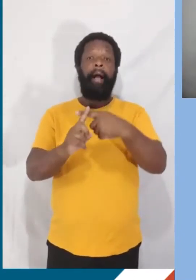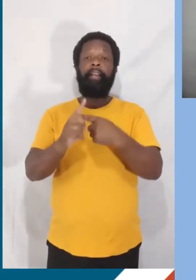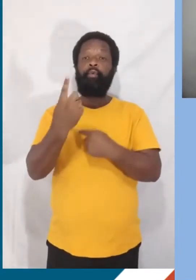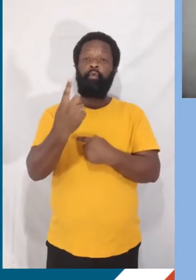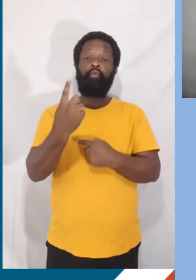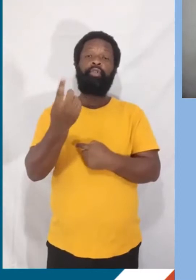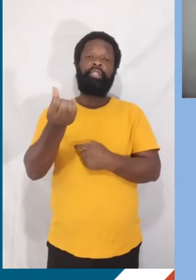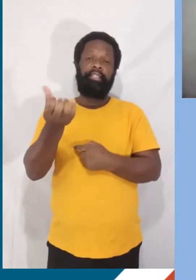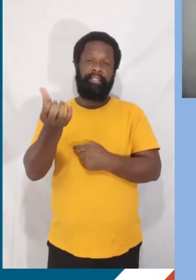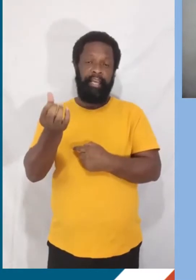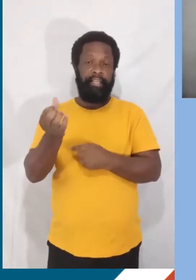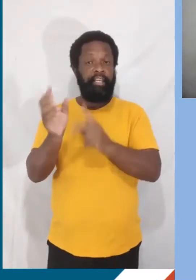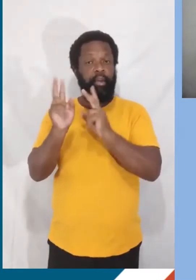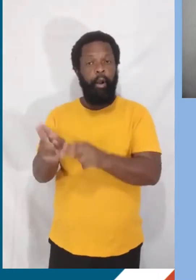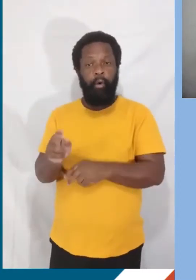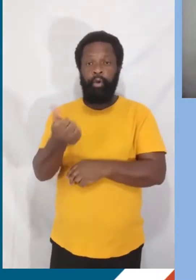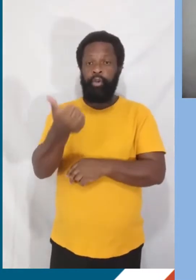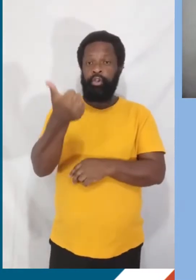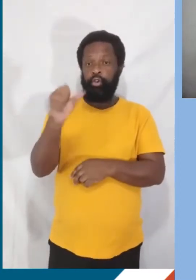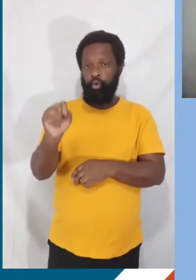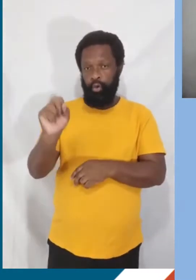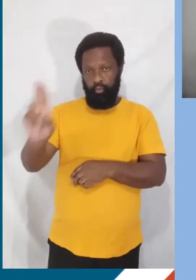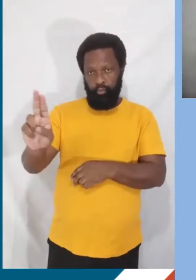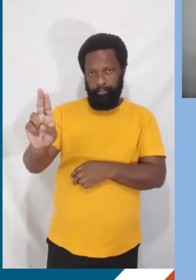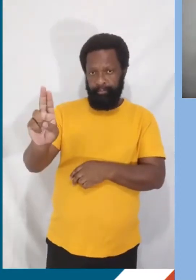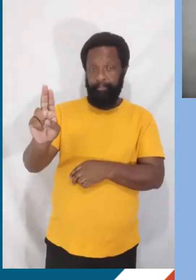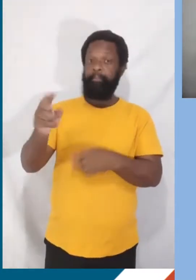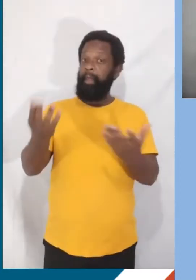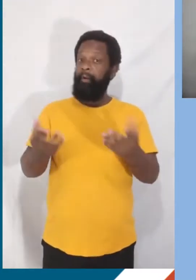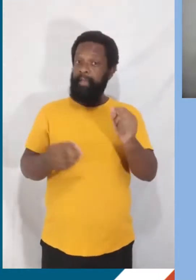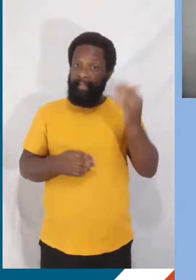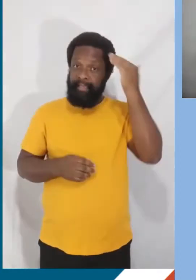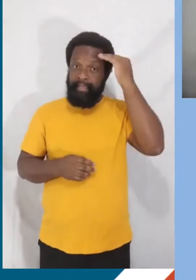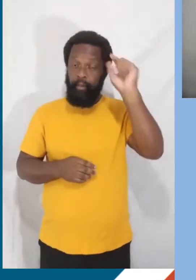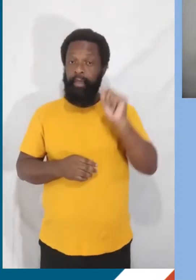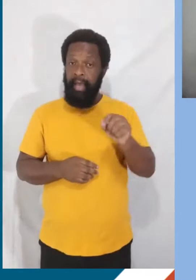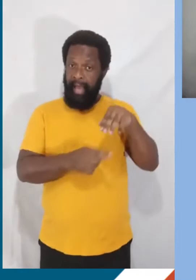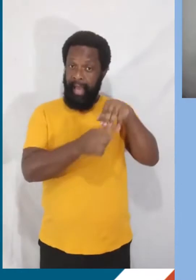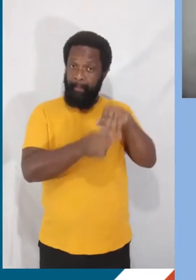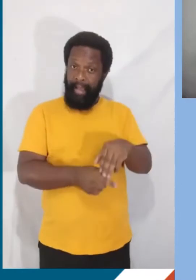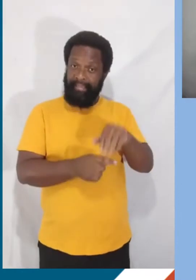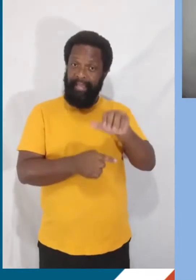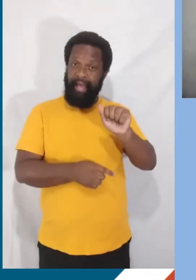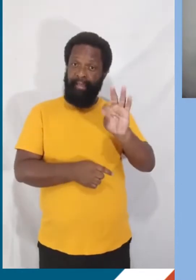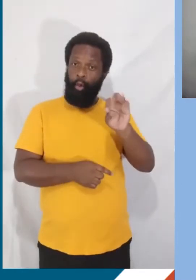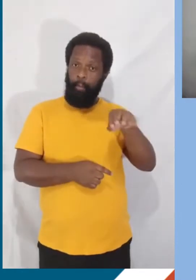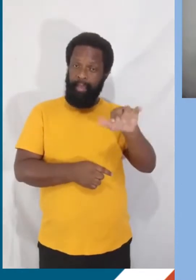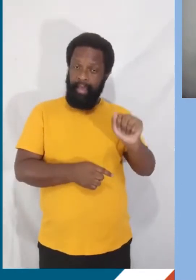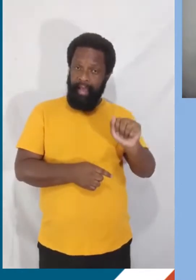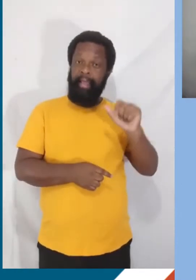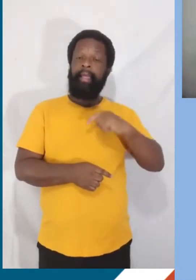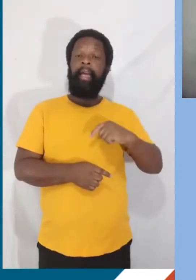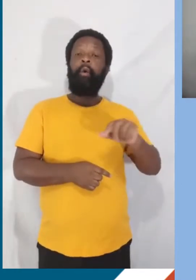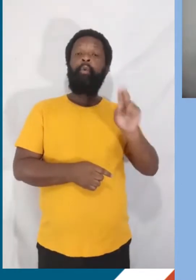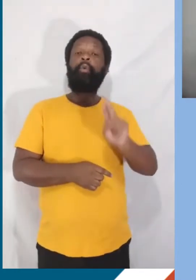1 vezes 16. Então eu vou obter 18U. Tá, gente? Então só para vocês terem em mente que a massa atômica tem